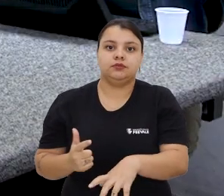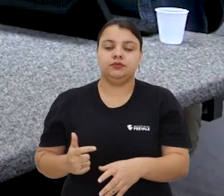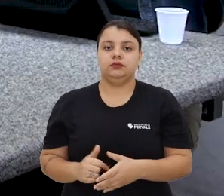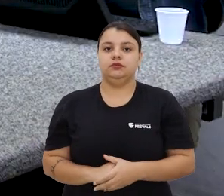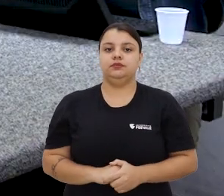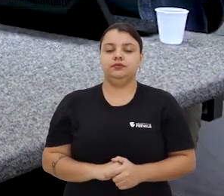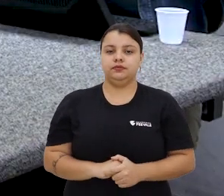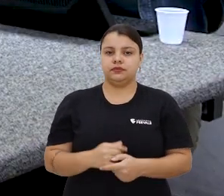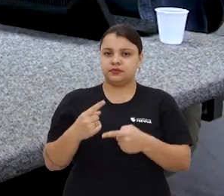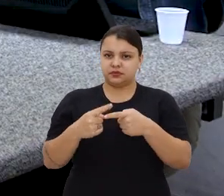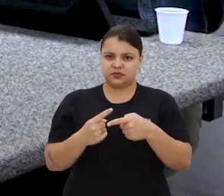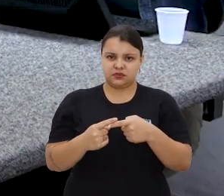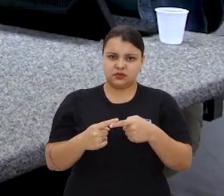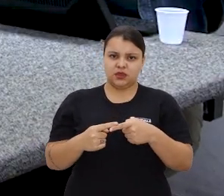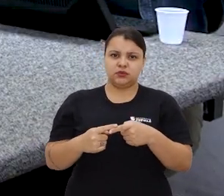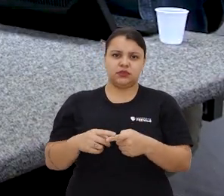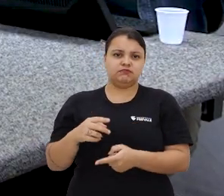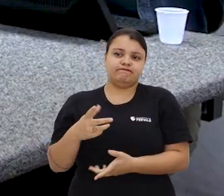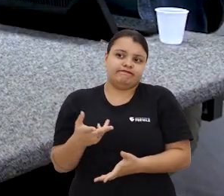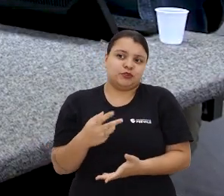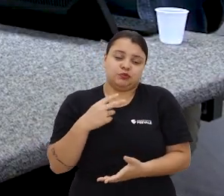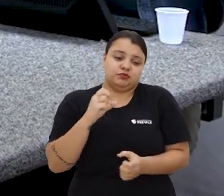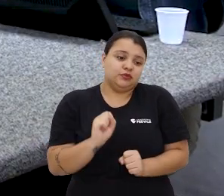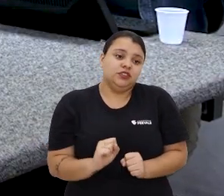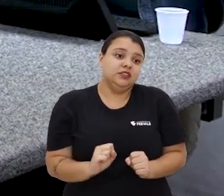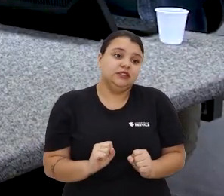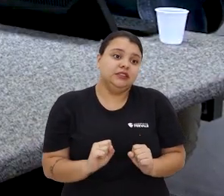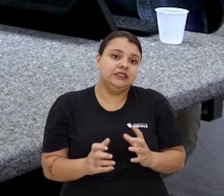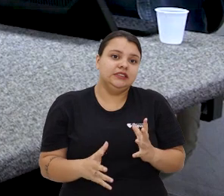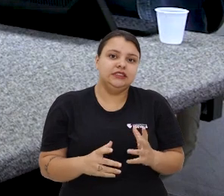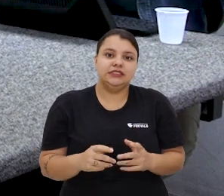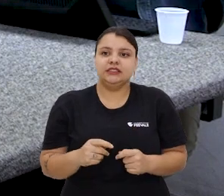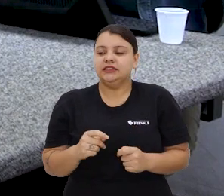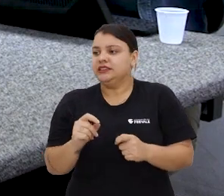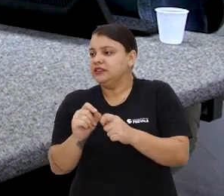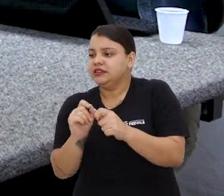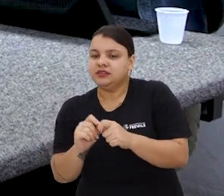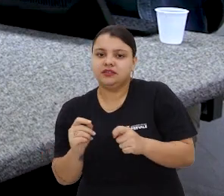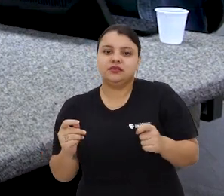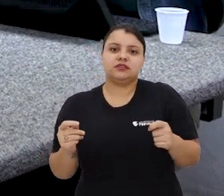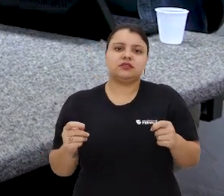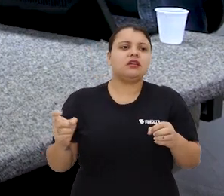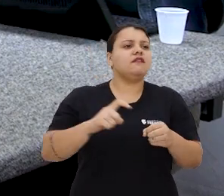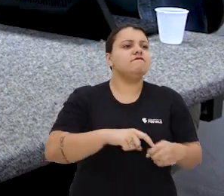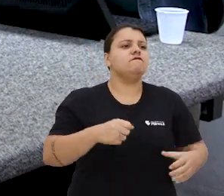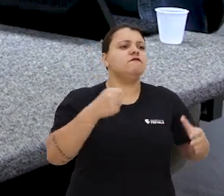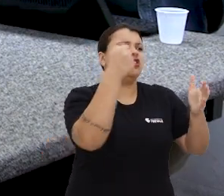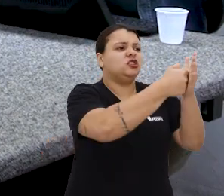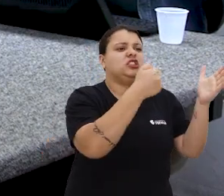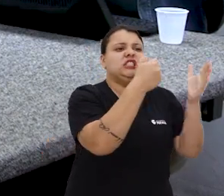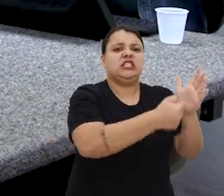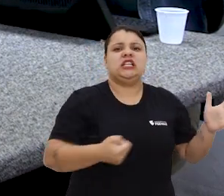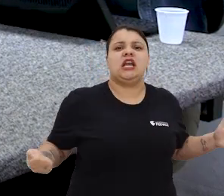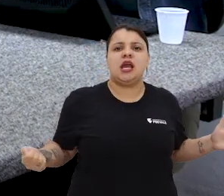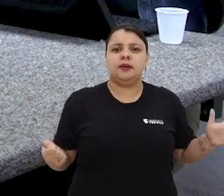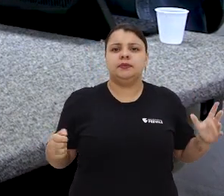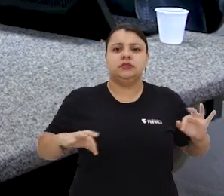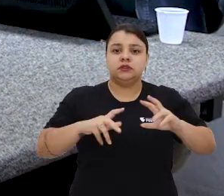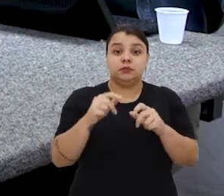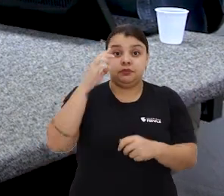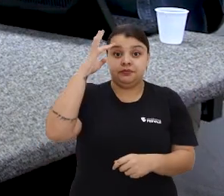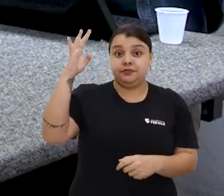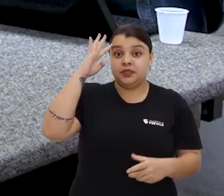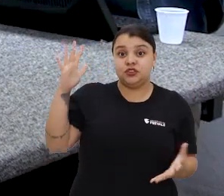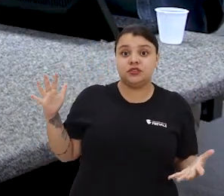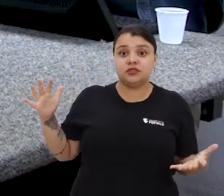Porque eu poderia. Pô, imagina, quem é que me... Pô, tô com raiva, tô brabo, volto no vestiário, quebro a geladeira, quebro o chuveiro, quebro tudo lá dentro. Tinha